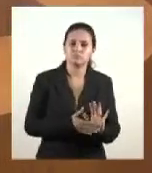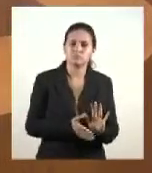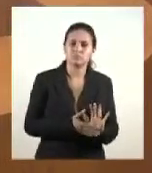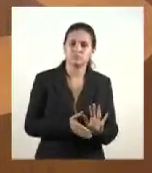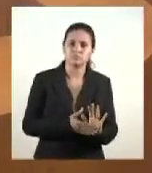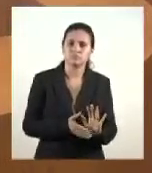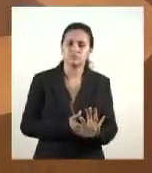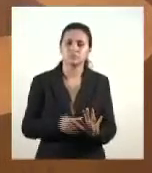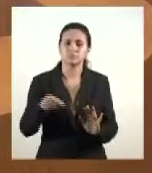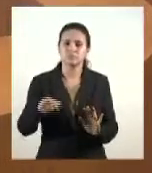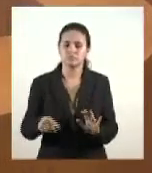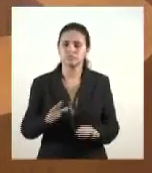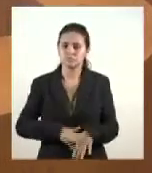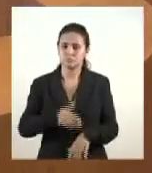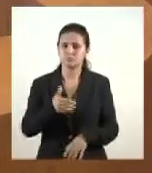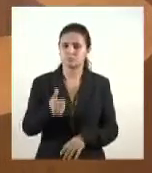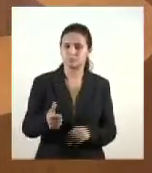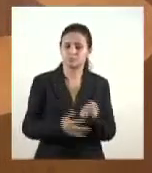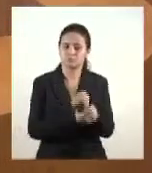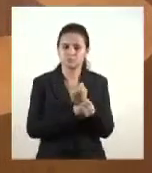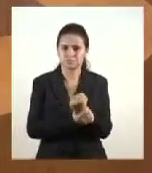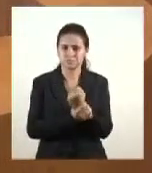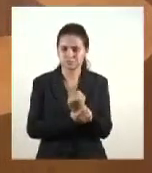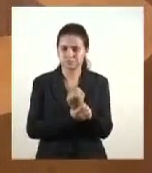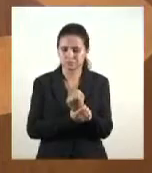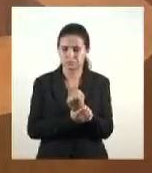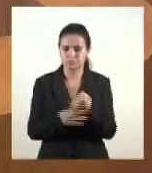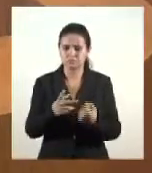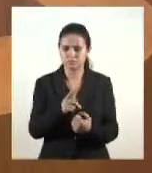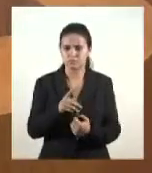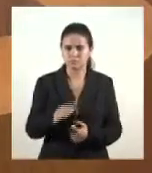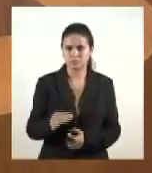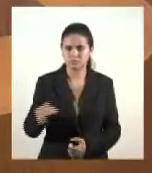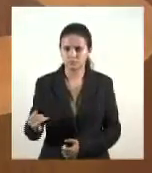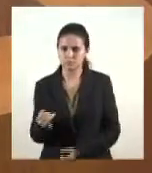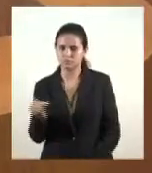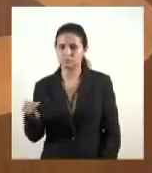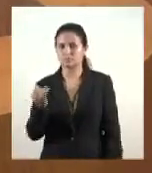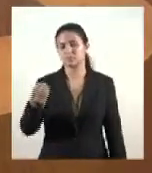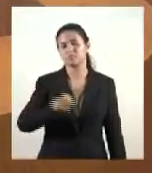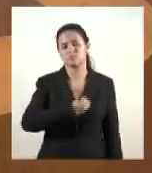propostas para esse bem que há de mais precioso de todos nós, que é a vida, senhor presidente.